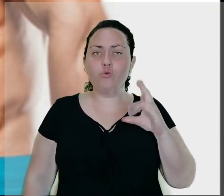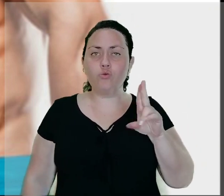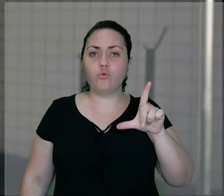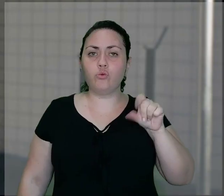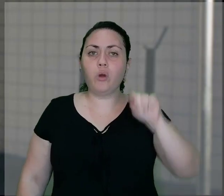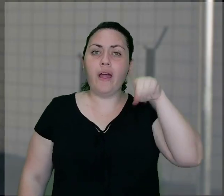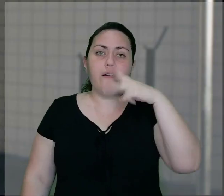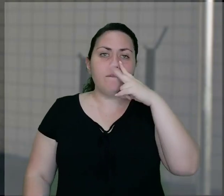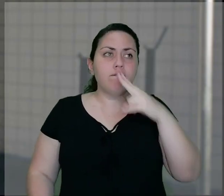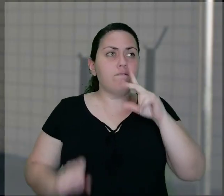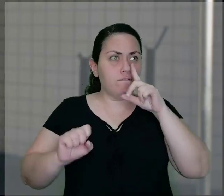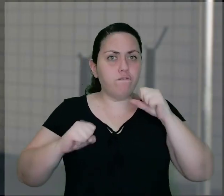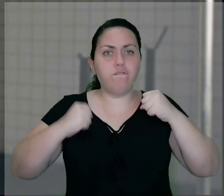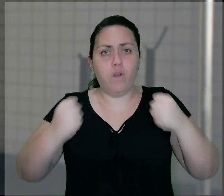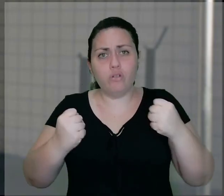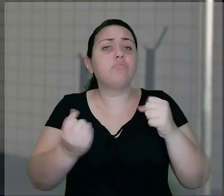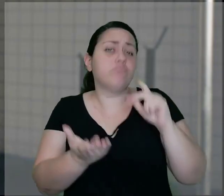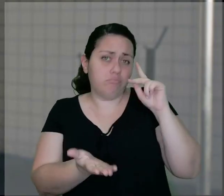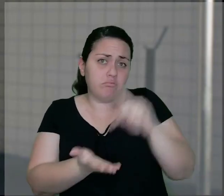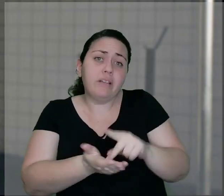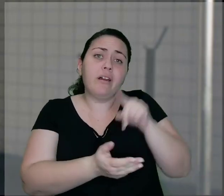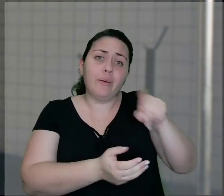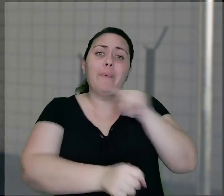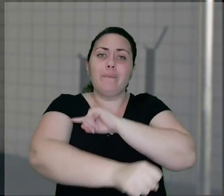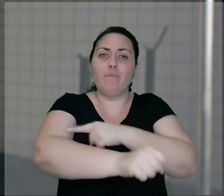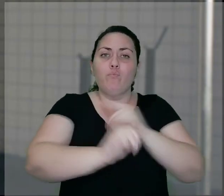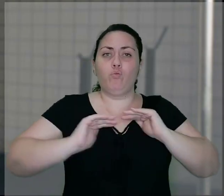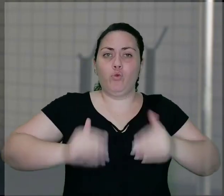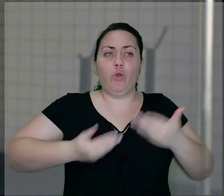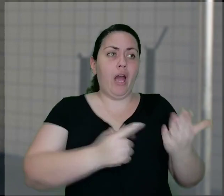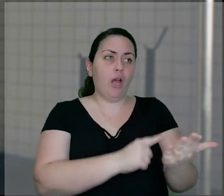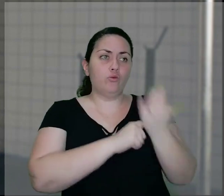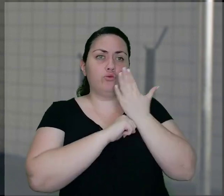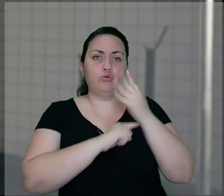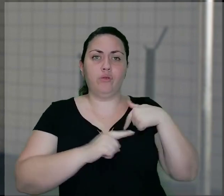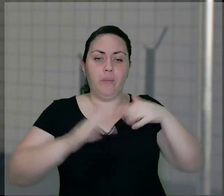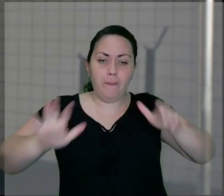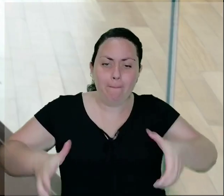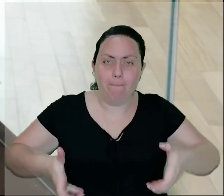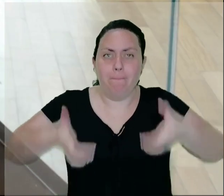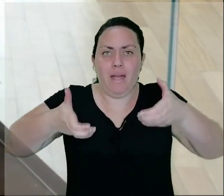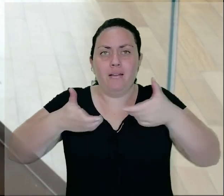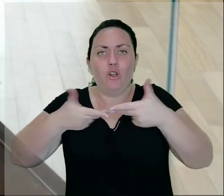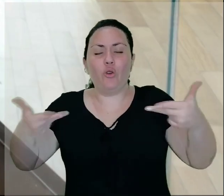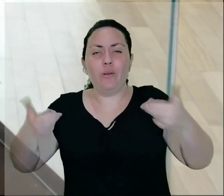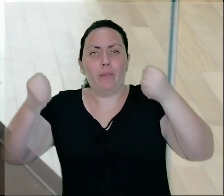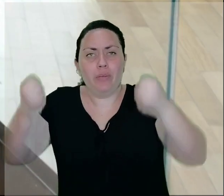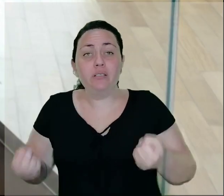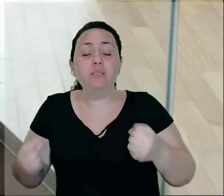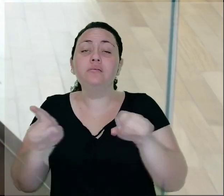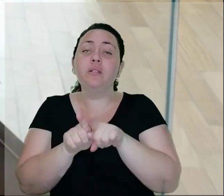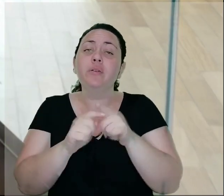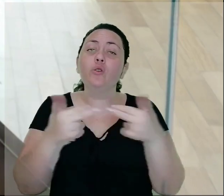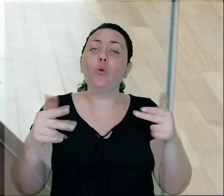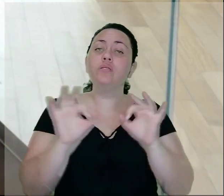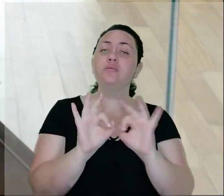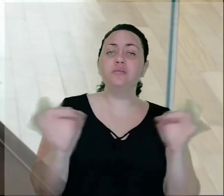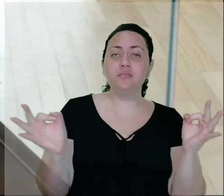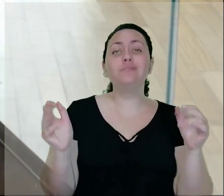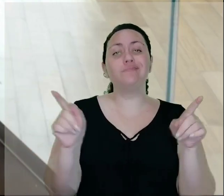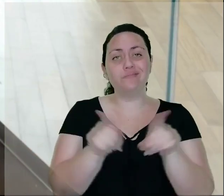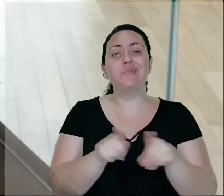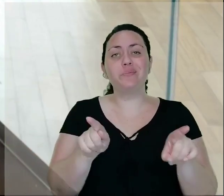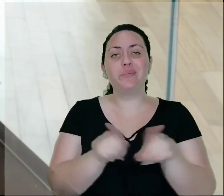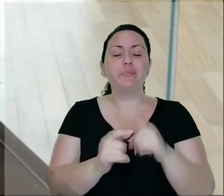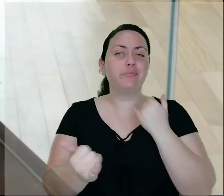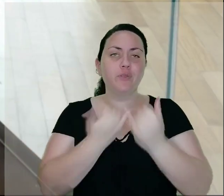força. E apesar deles definitivamente nos ajudarem a levantar coisas pesadas, eles também ajudam com